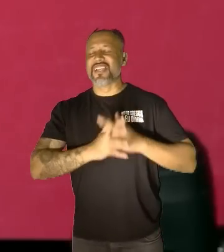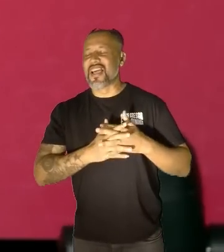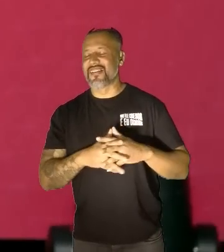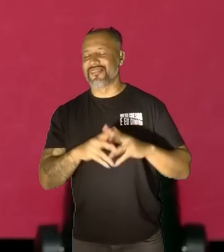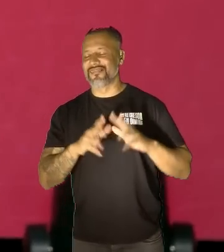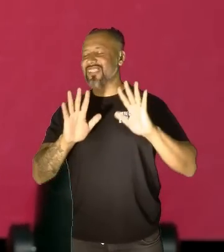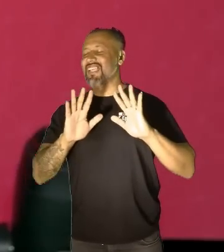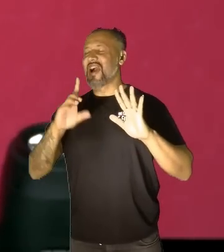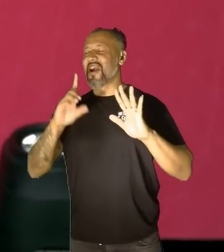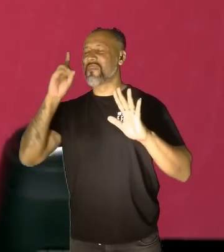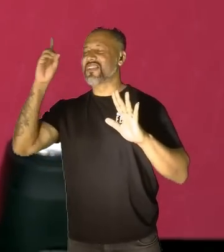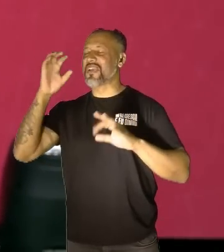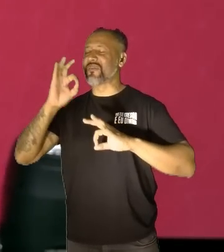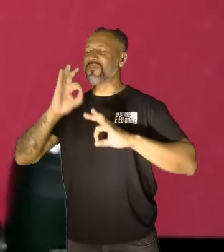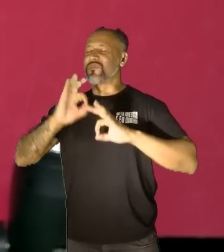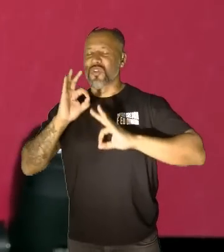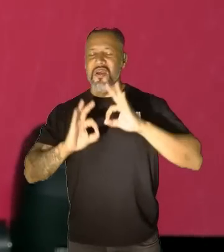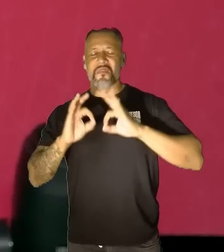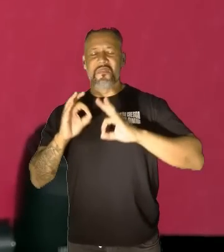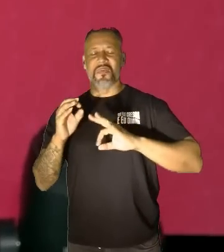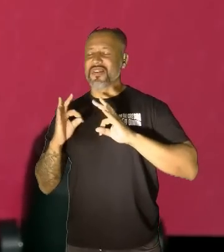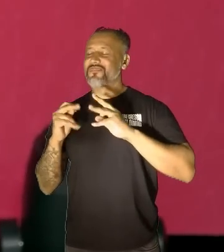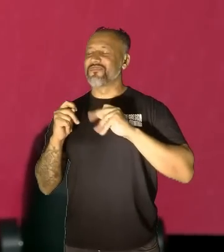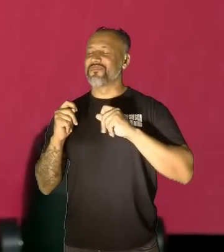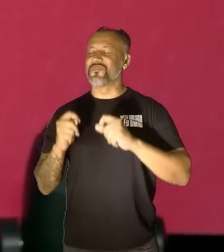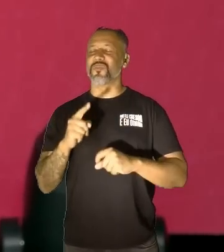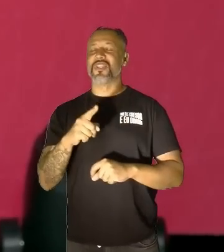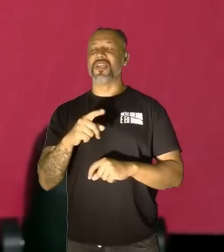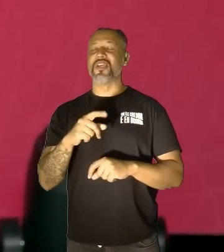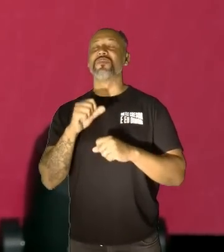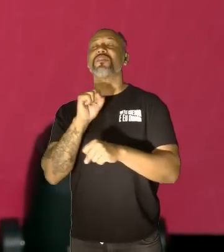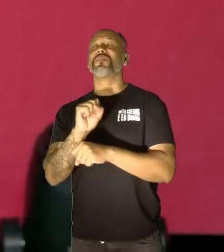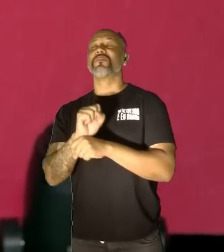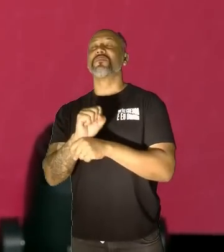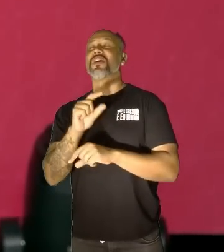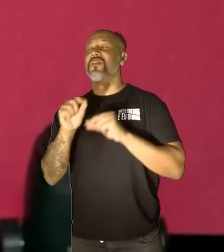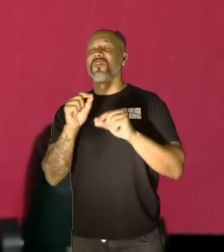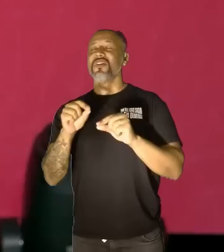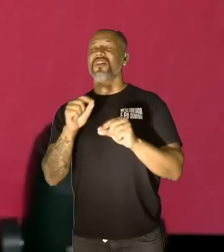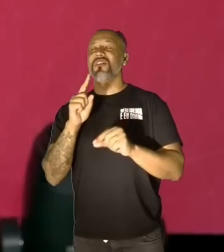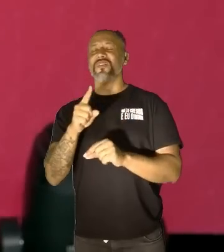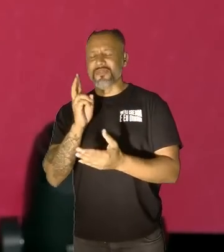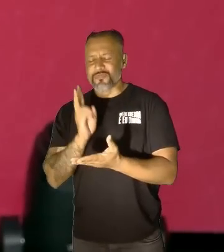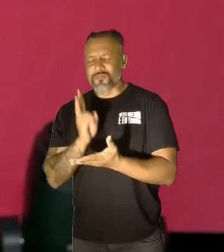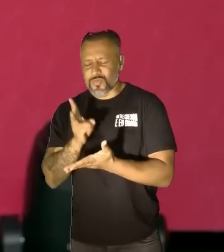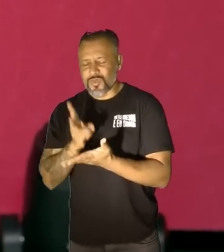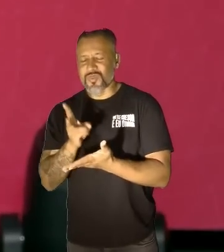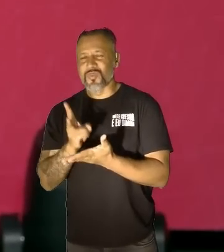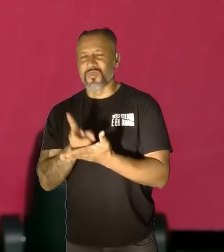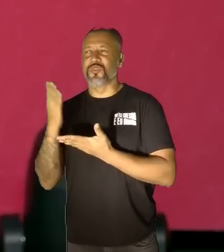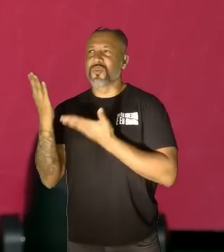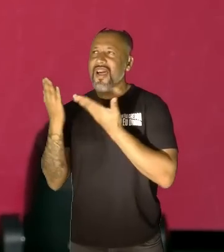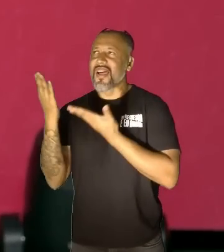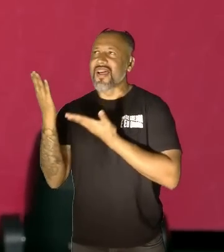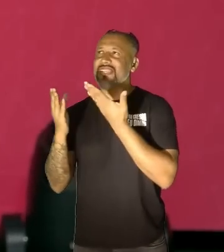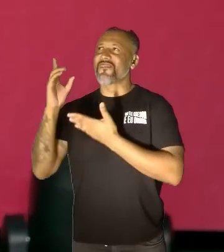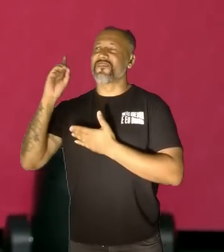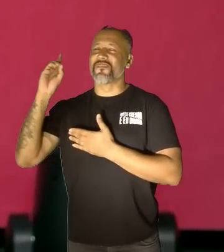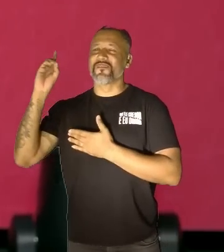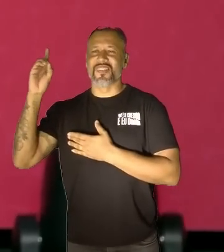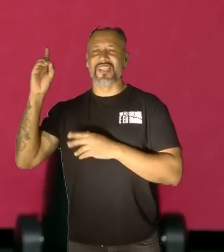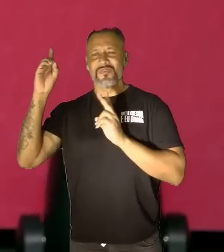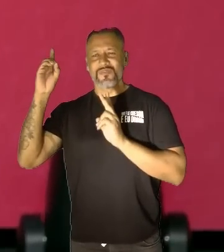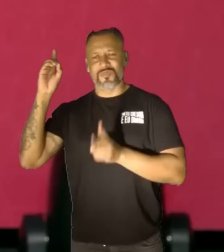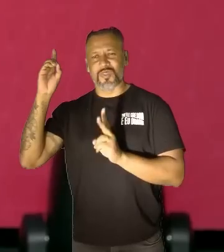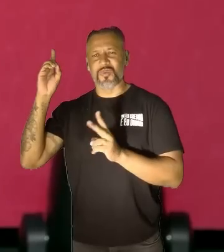fazer juízo, eu vou colocar as coisas no lugar. A única coisa que eu espero de você é que quando o sol amanhecer, você continue me servindo, você continue